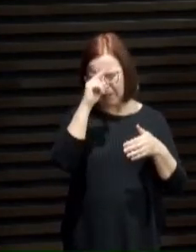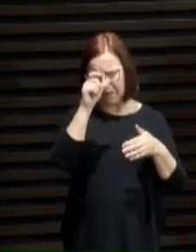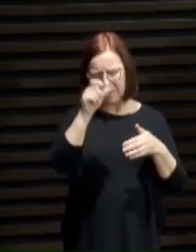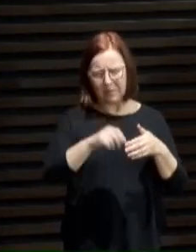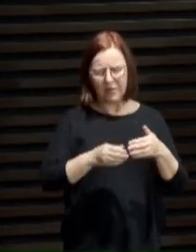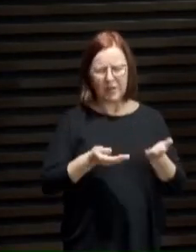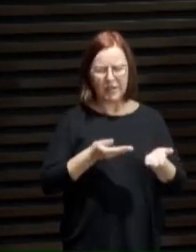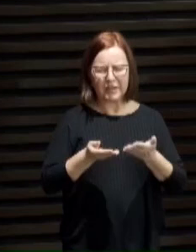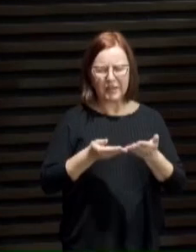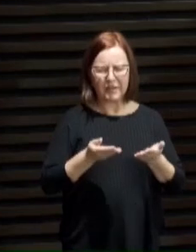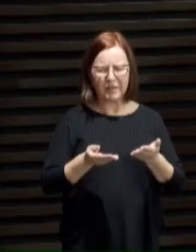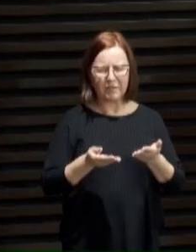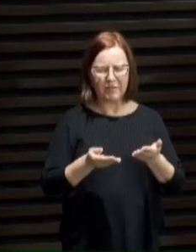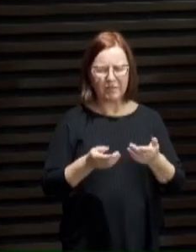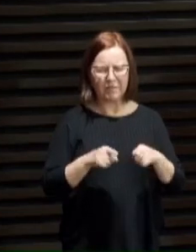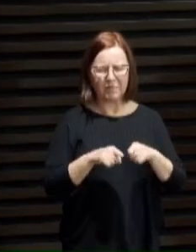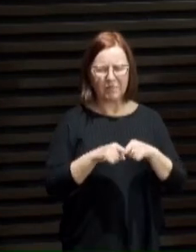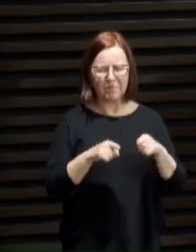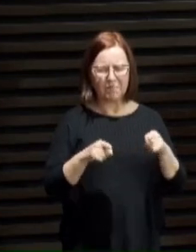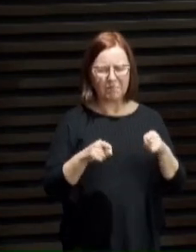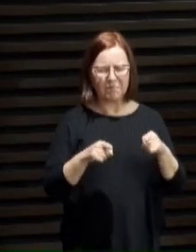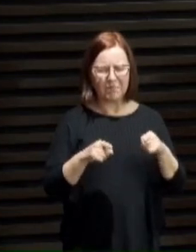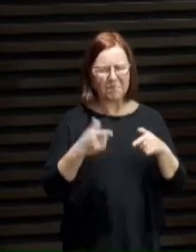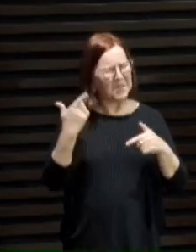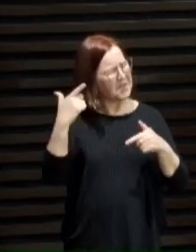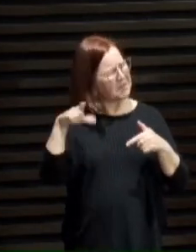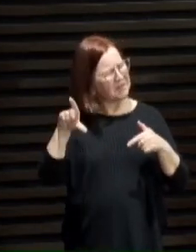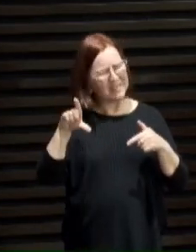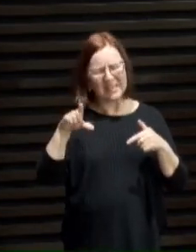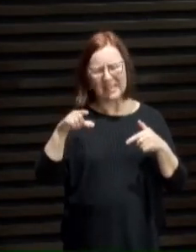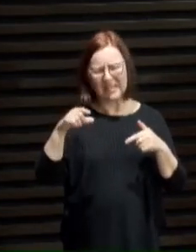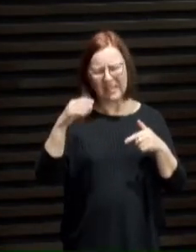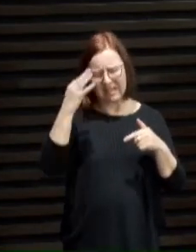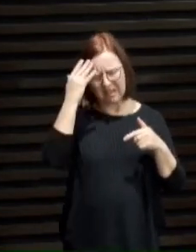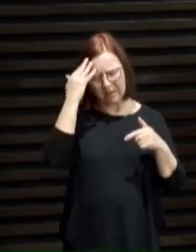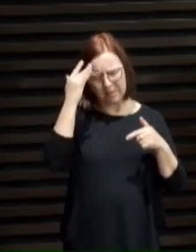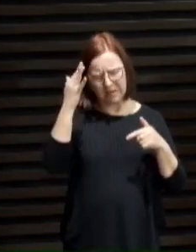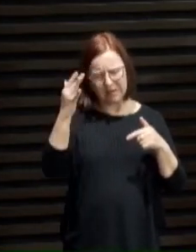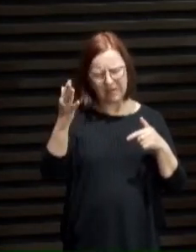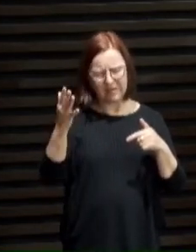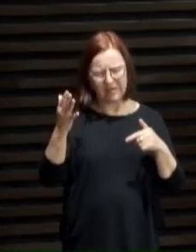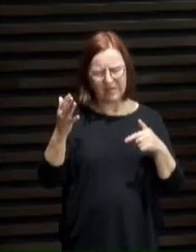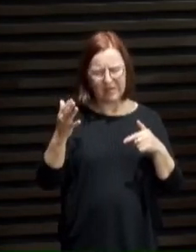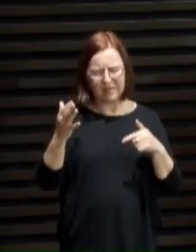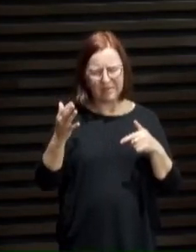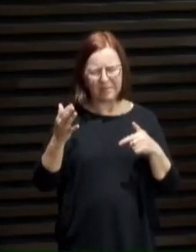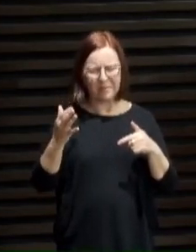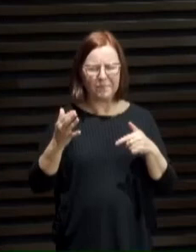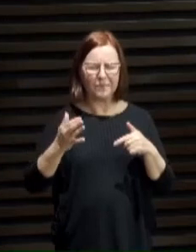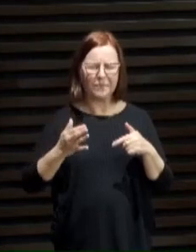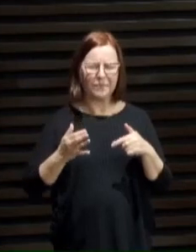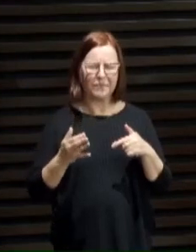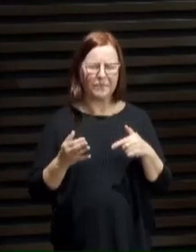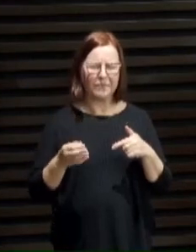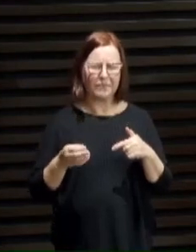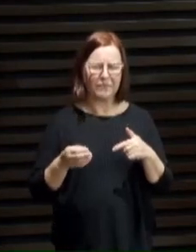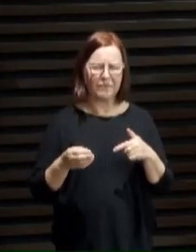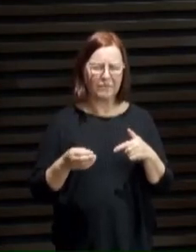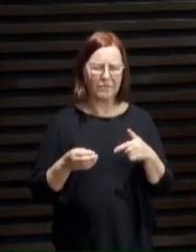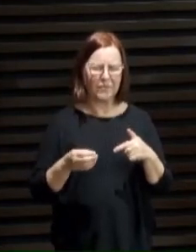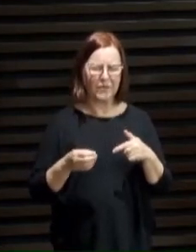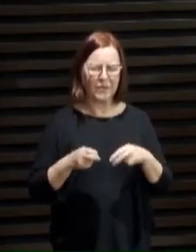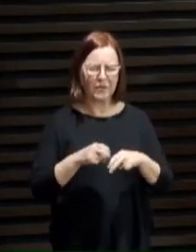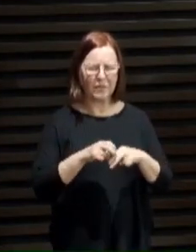e ao mesmo tempo não consegue mais lidar com a insensibilidade, com a ignorância